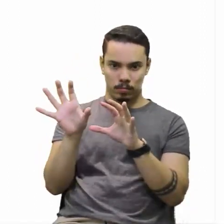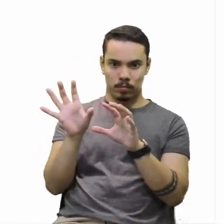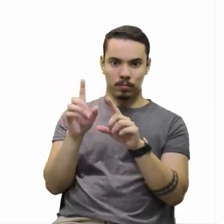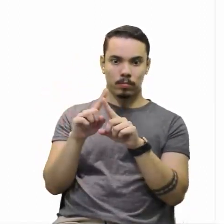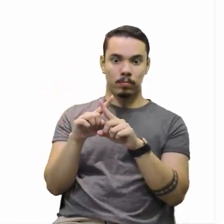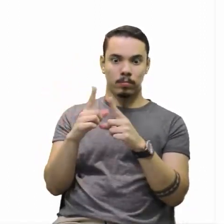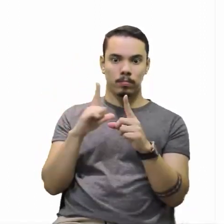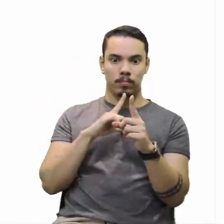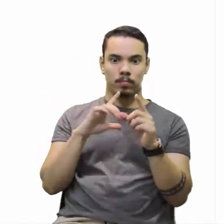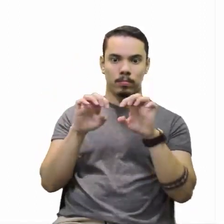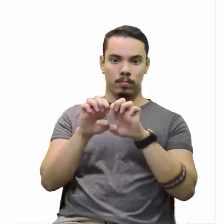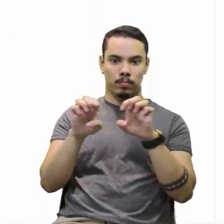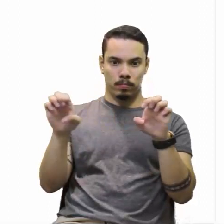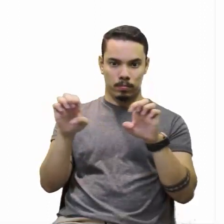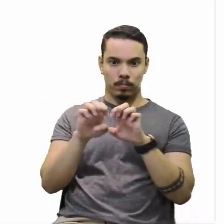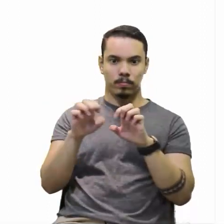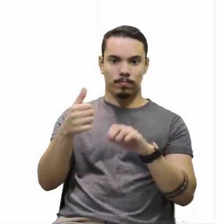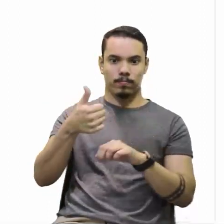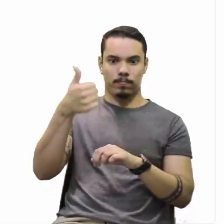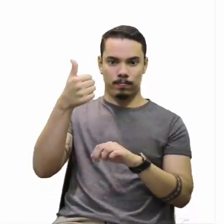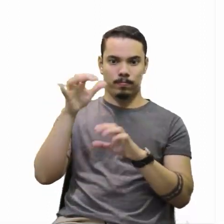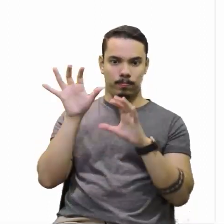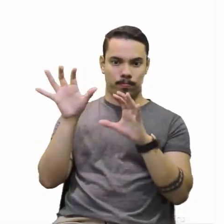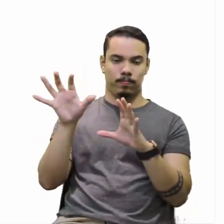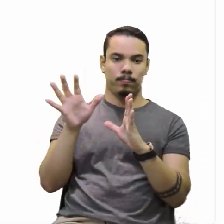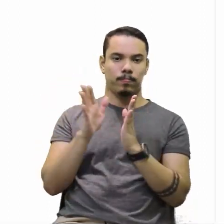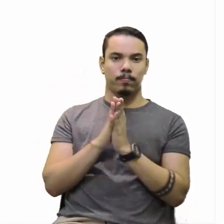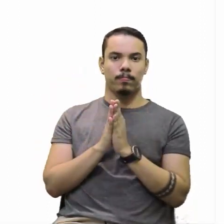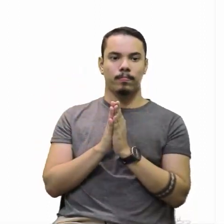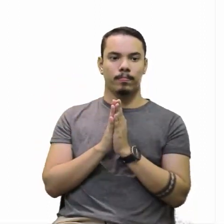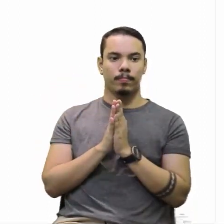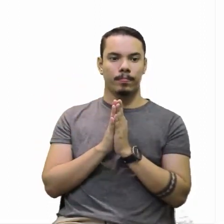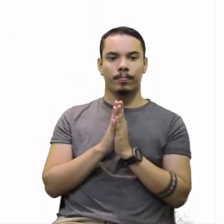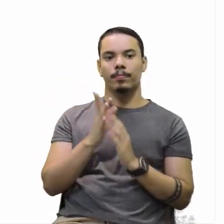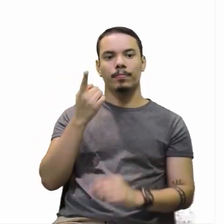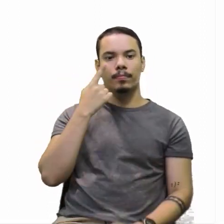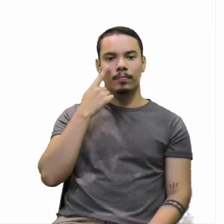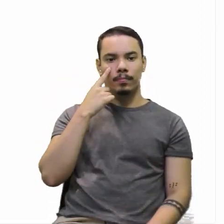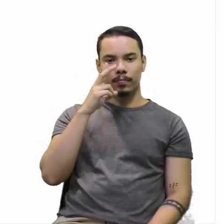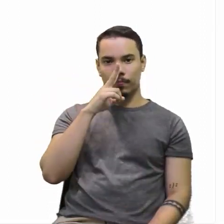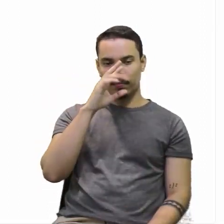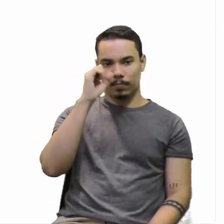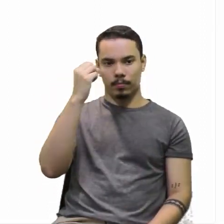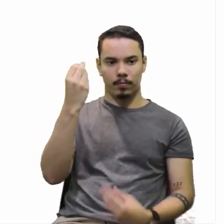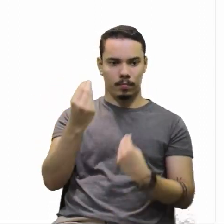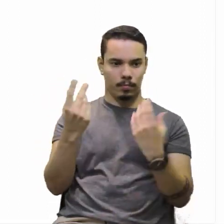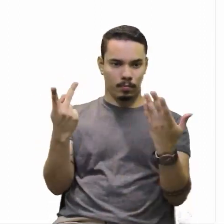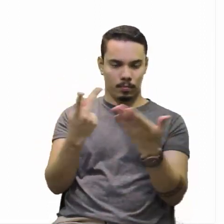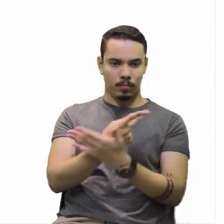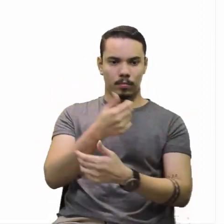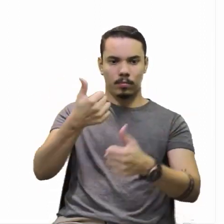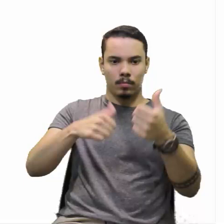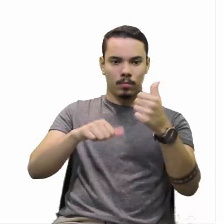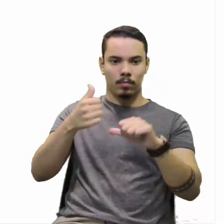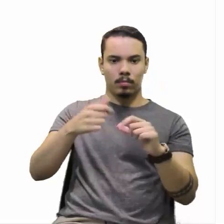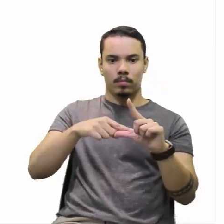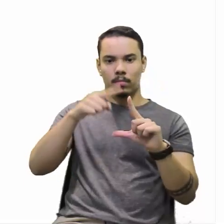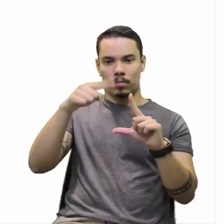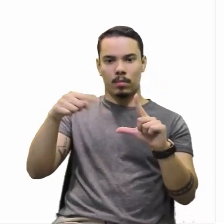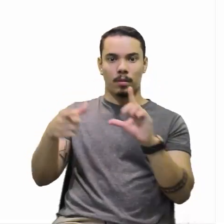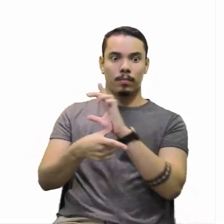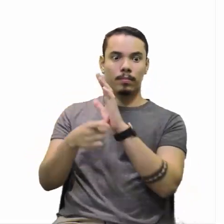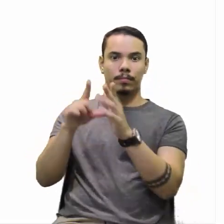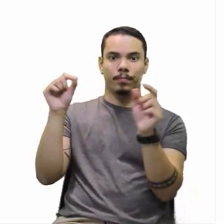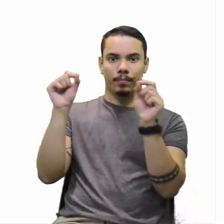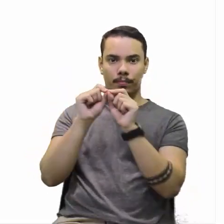temos a equação de primeiro grau, tem que ser uma reta. Vamos ver a força eletromotriz. Analisando aquele gráfico que nós